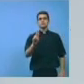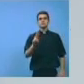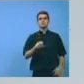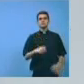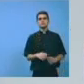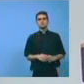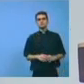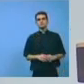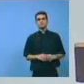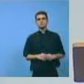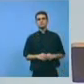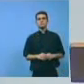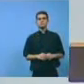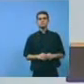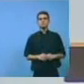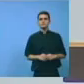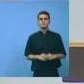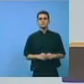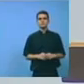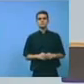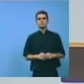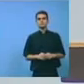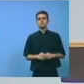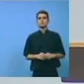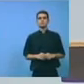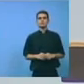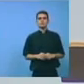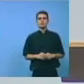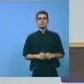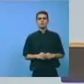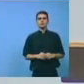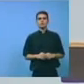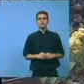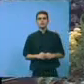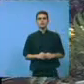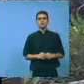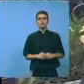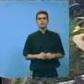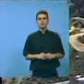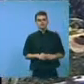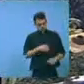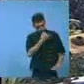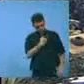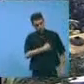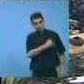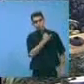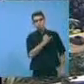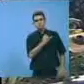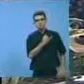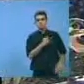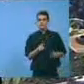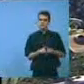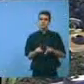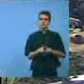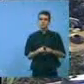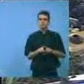levou, Jesus foi com os 12 apóstolos, mandou eles ficarem ali, e disse, vou ali rezar. E levou com